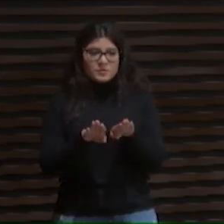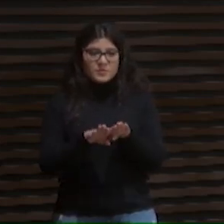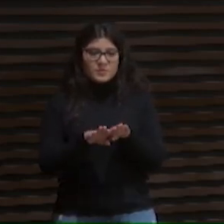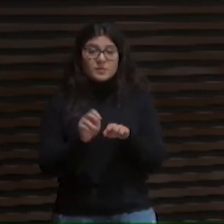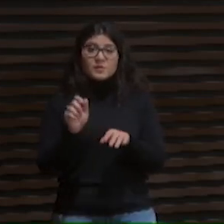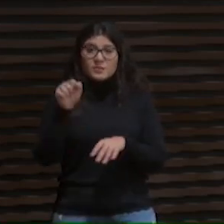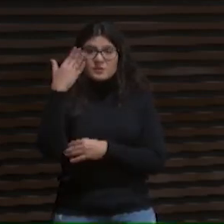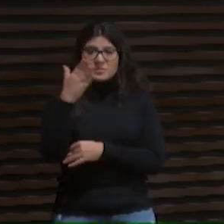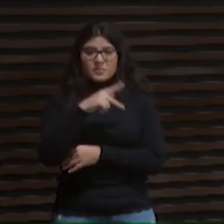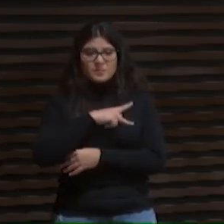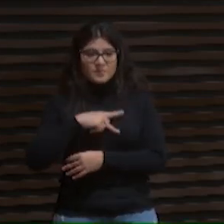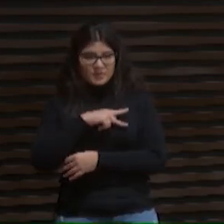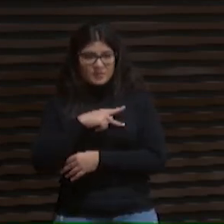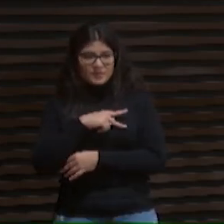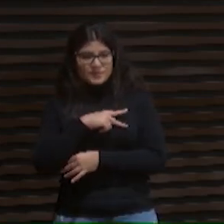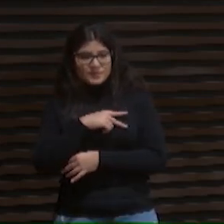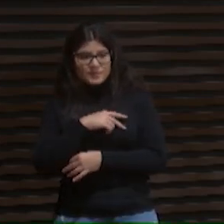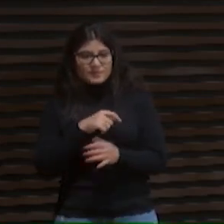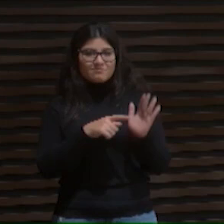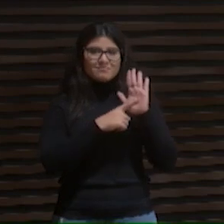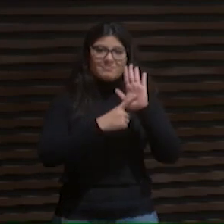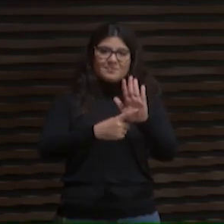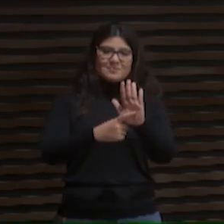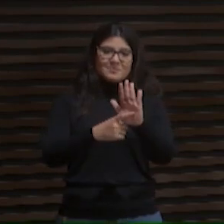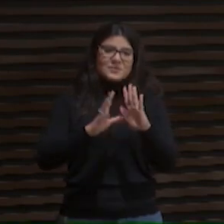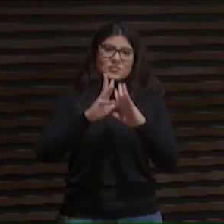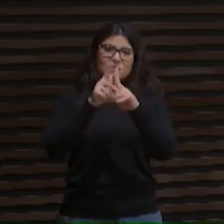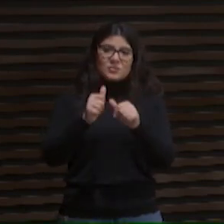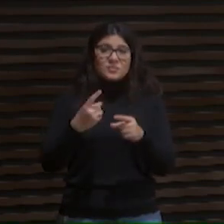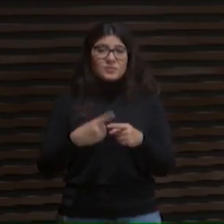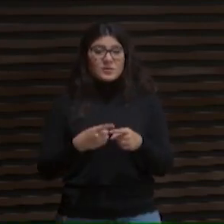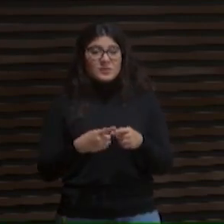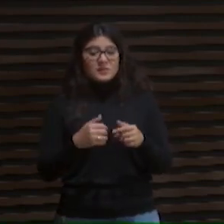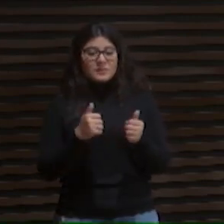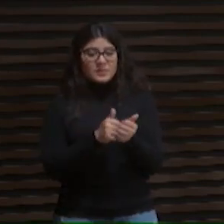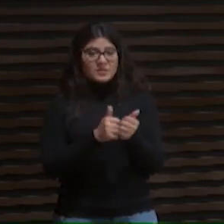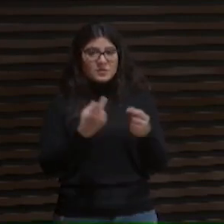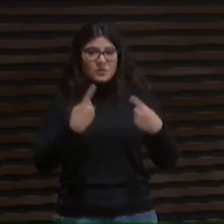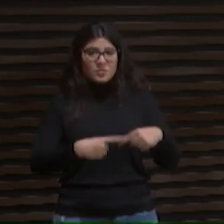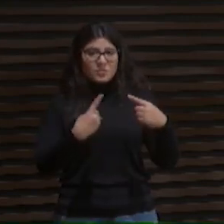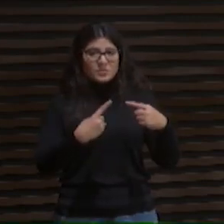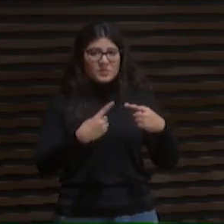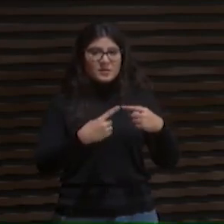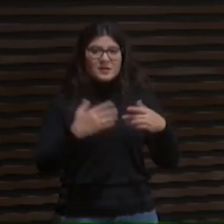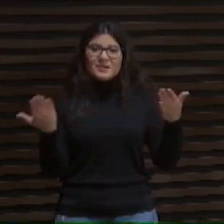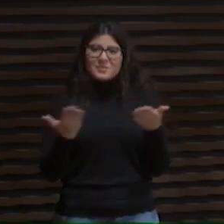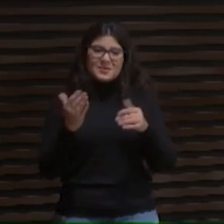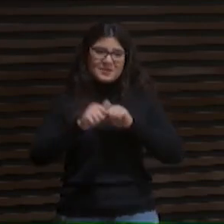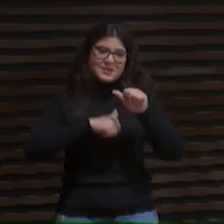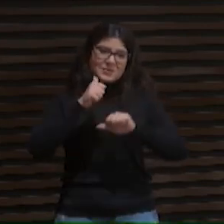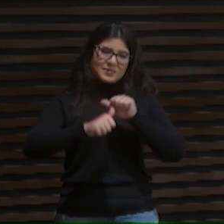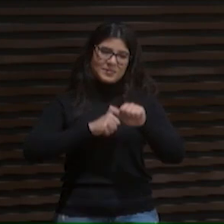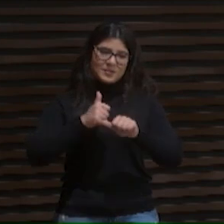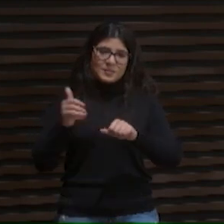O contraste saltou aos olhos de todos, pois de perseguidor foi transformado em